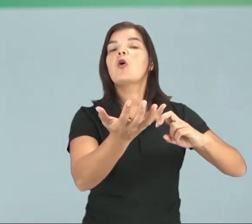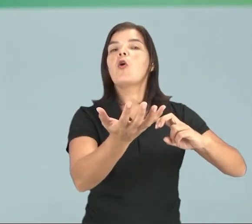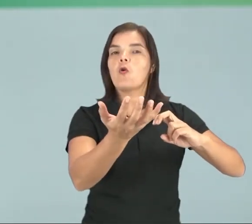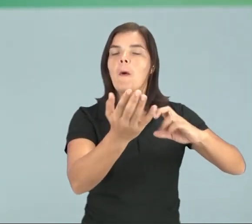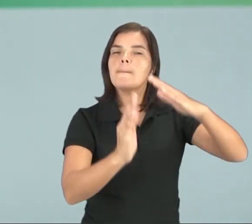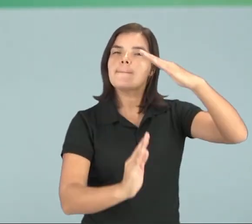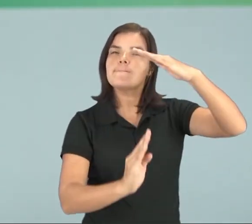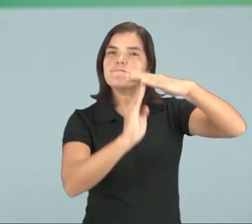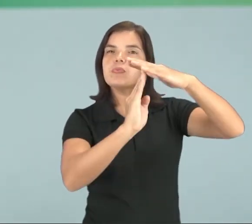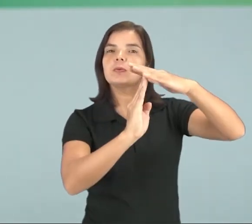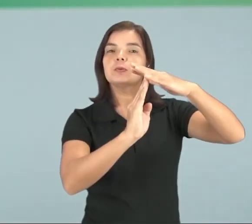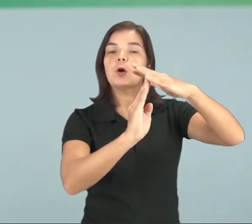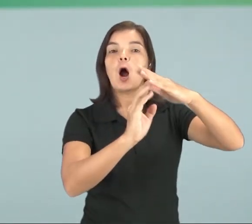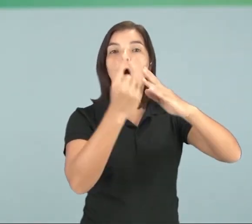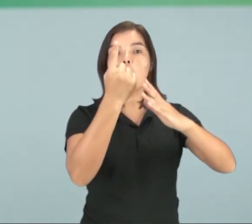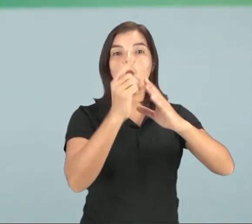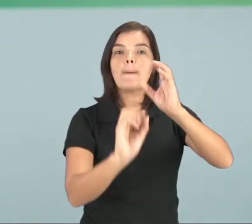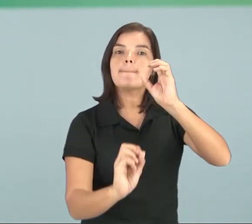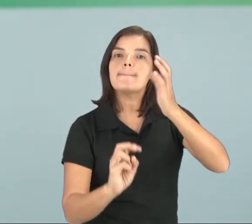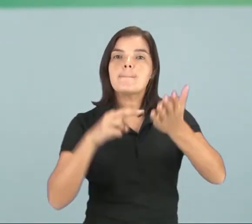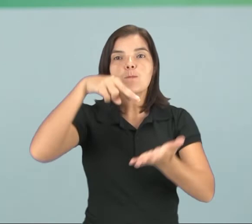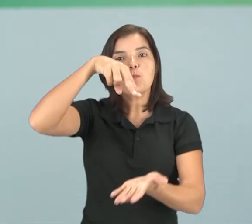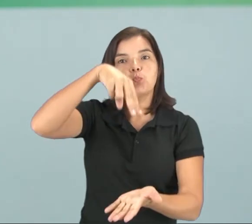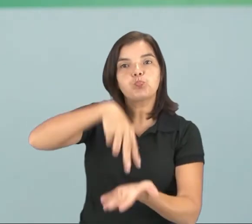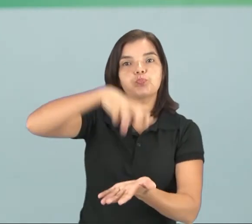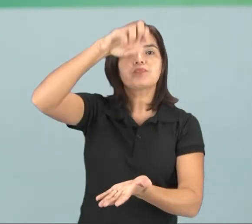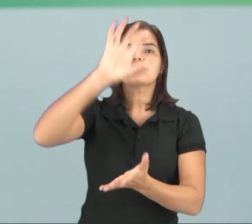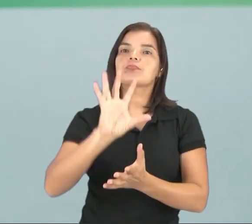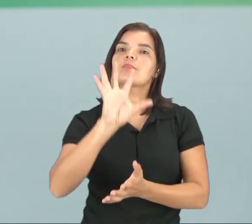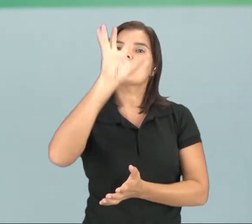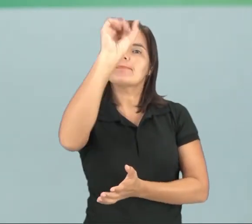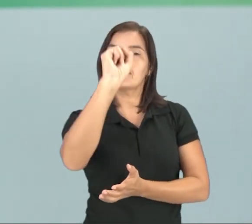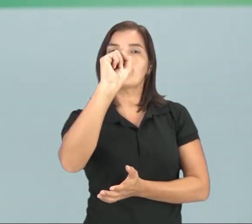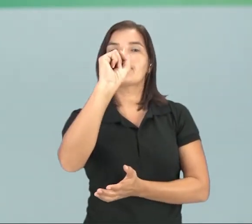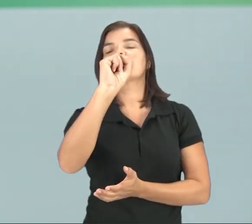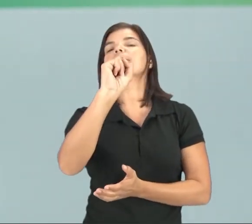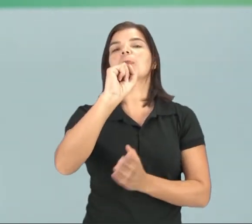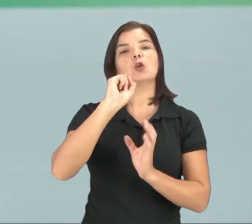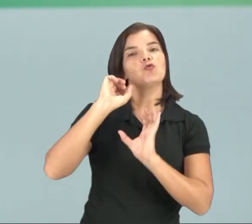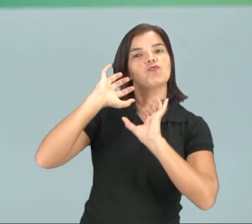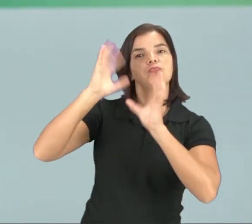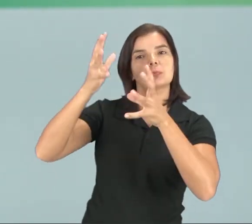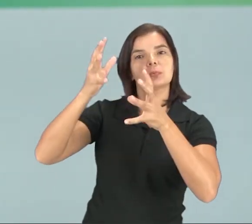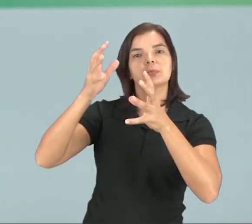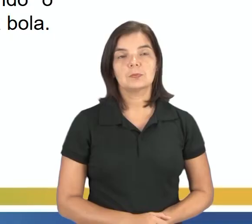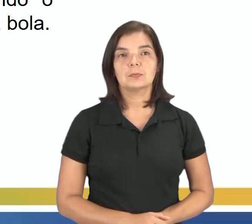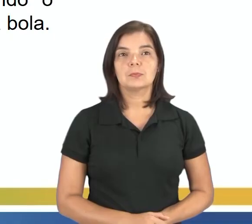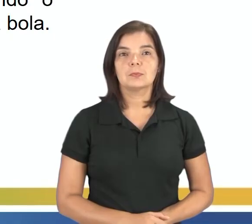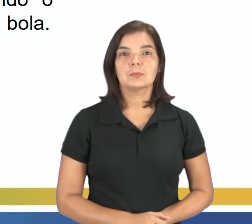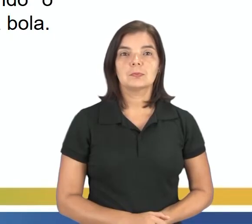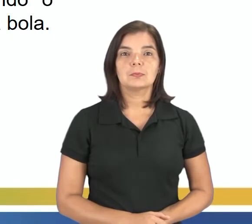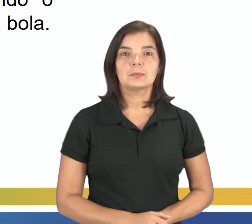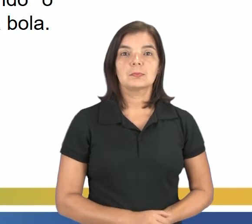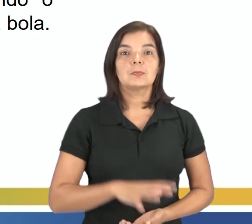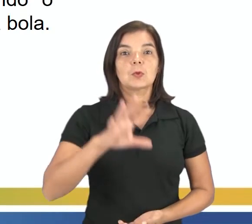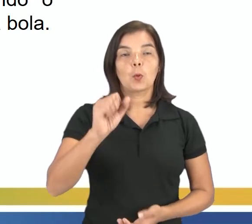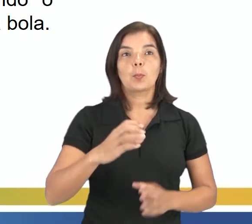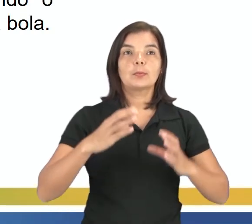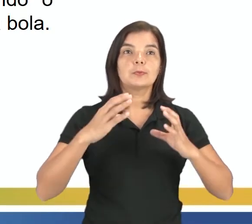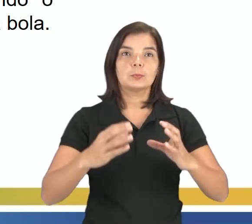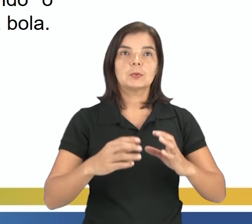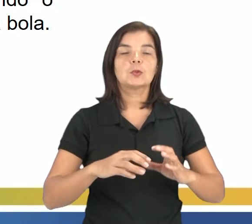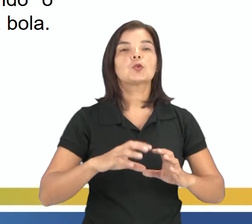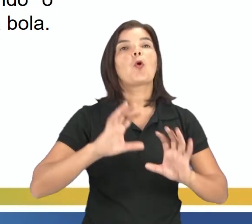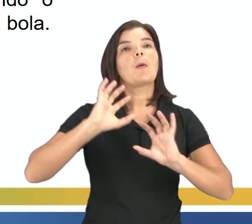ponto máximo, é que o jogador pode, né, tentar rebater e jogar para o seu colega de equipe. Posse de bola.